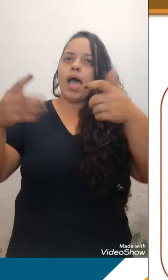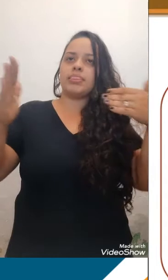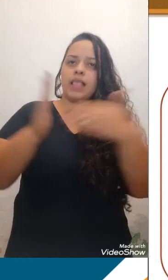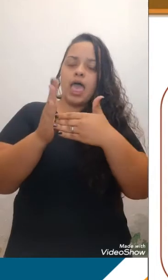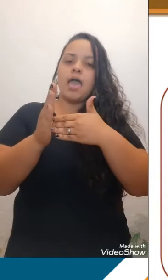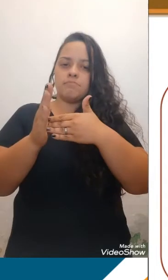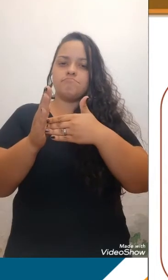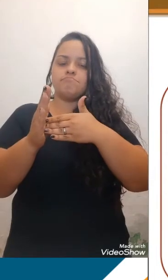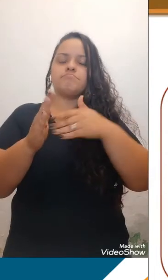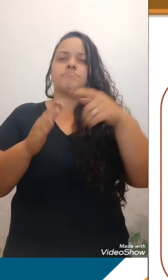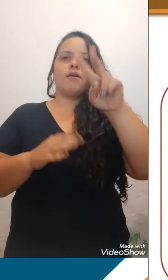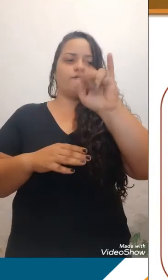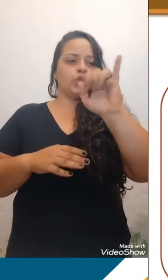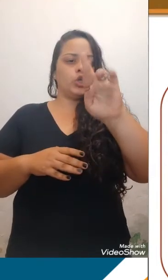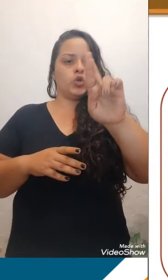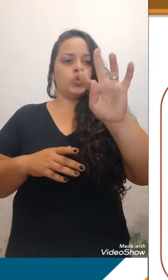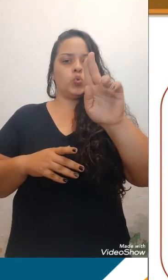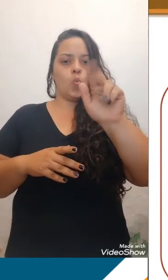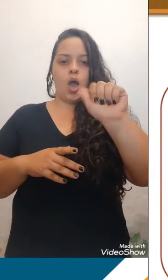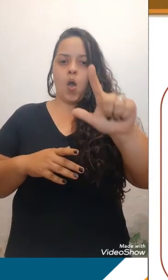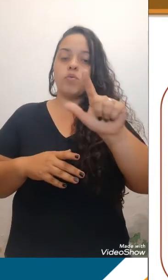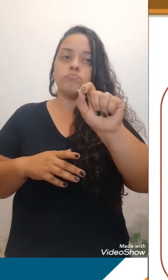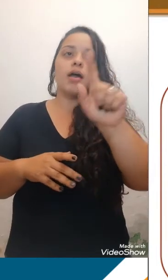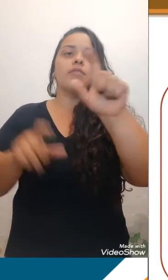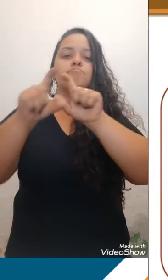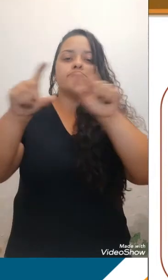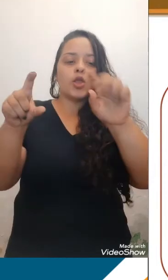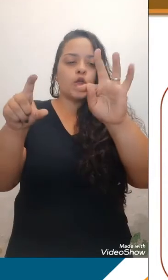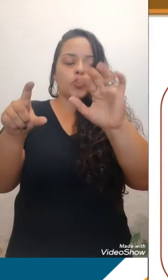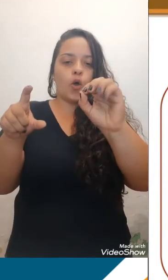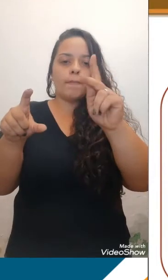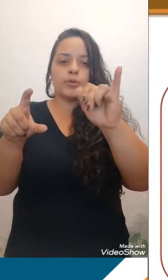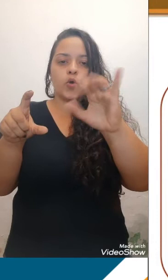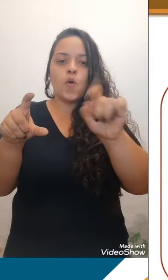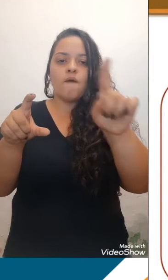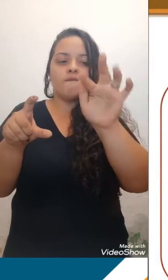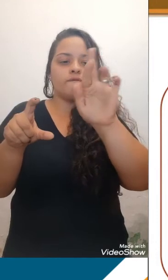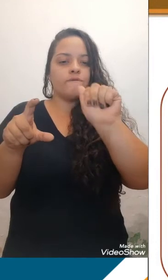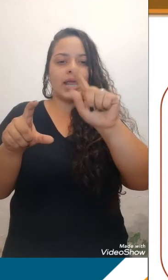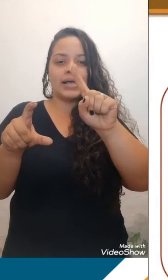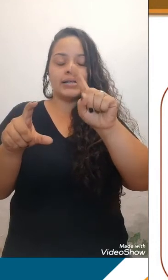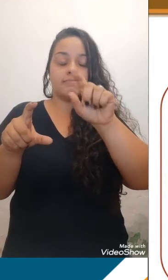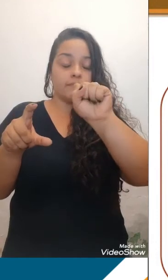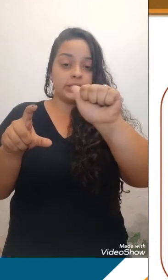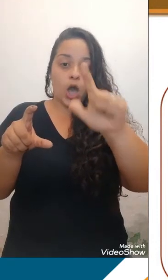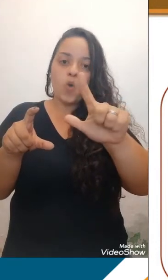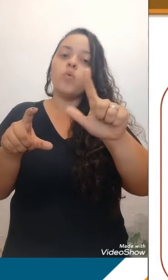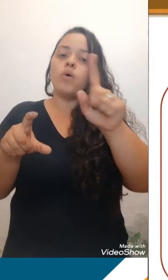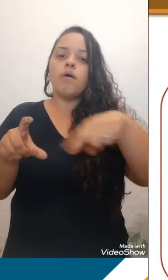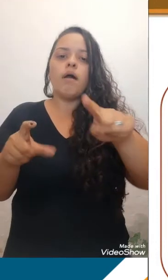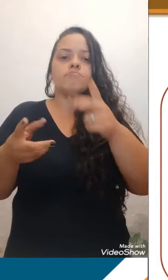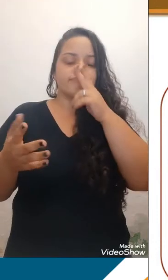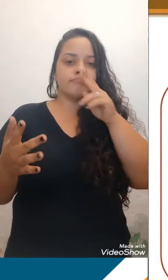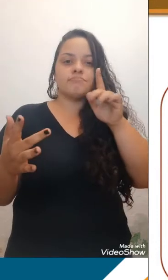virtual, é o que nós chamamos de tópico frasal, vocês se lembram? Ou seja, é a frase que vai apresentar diretamente o